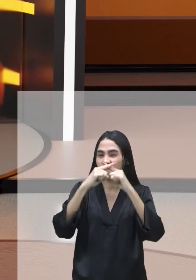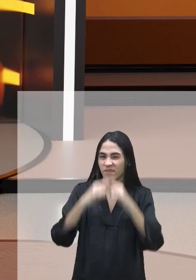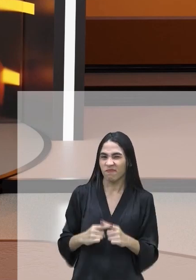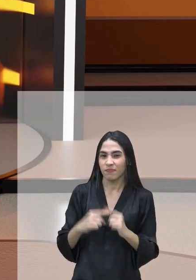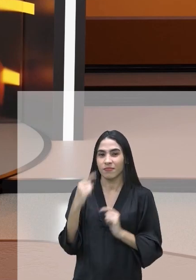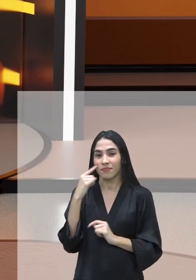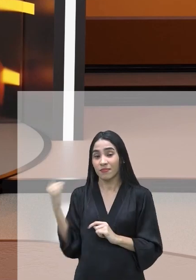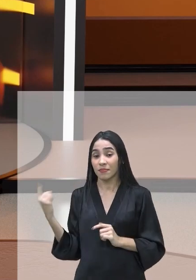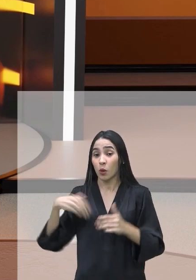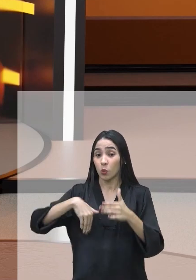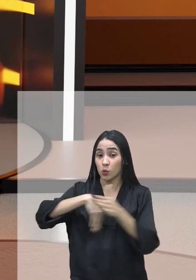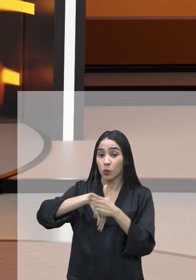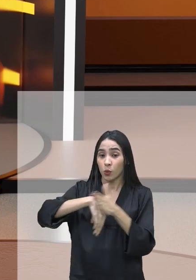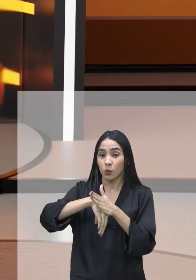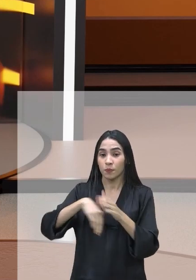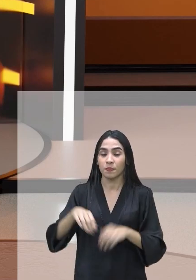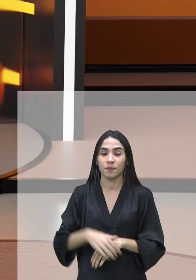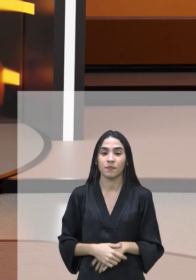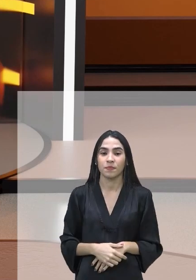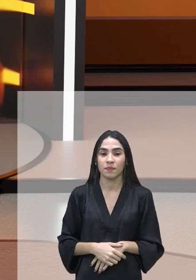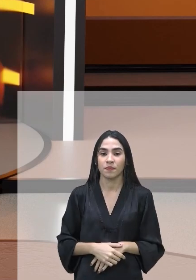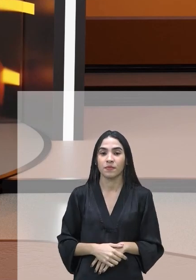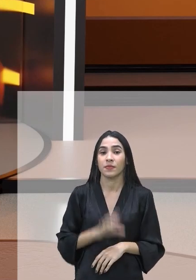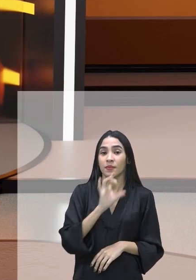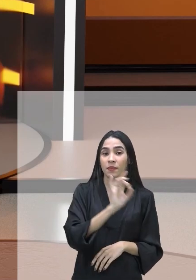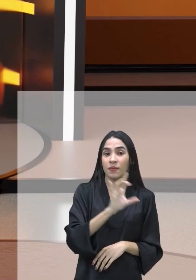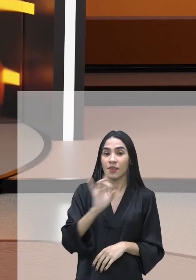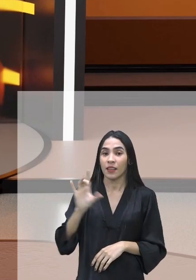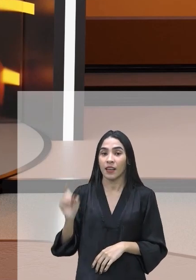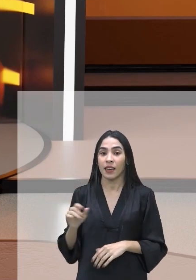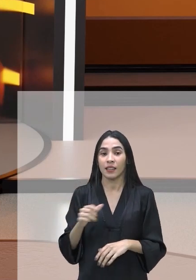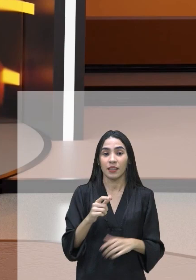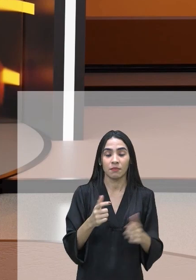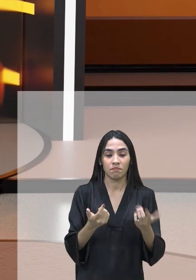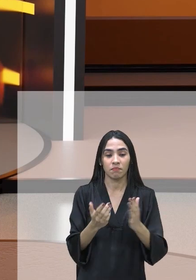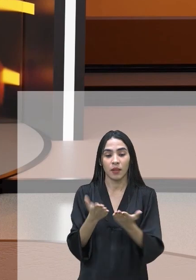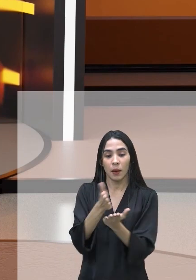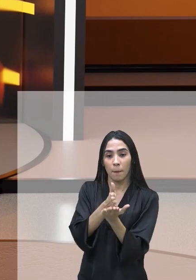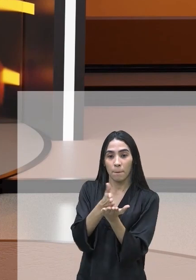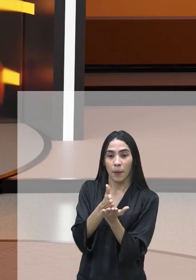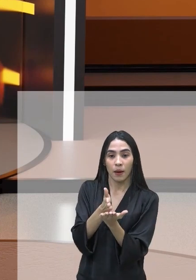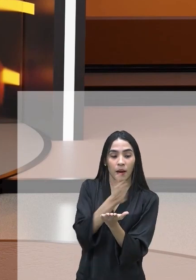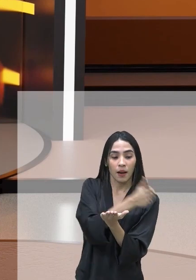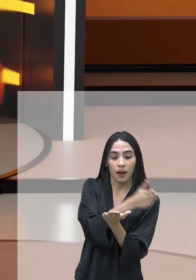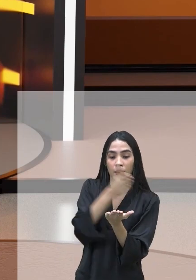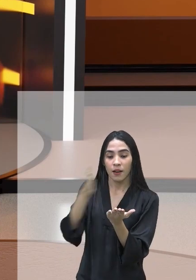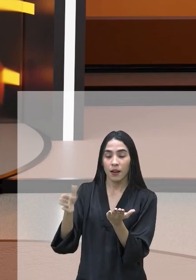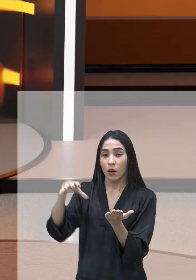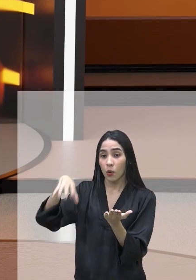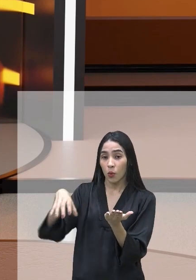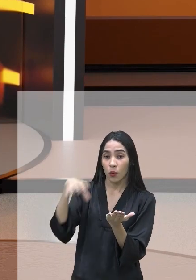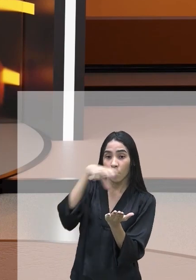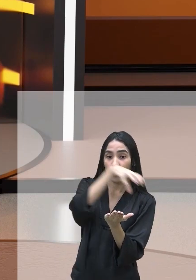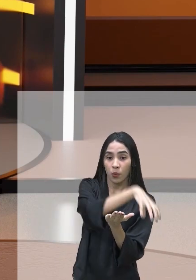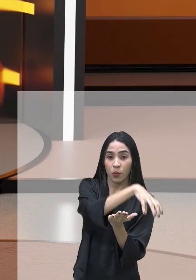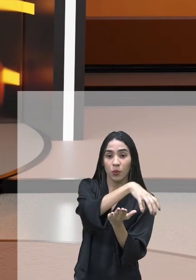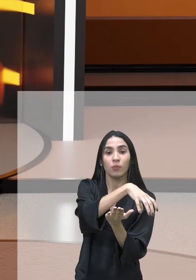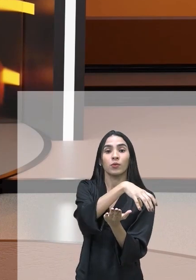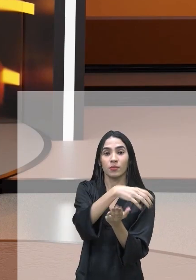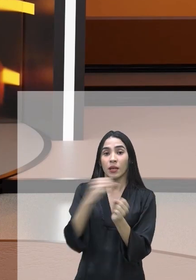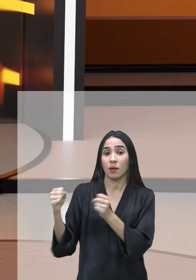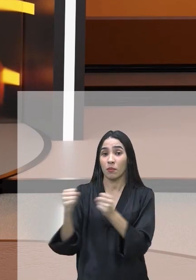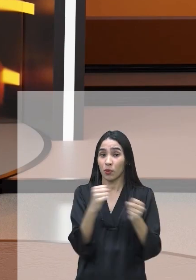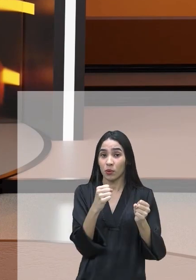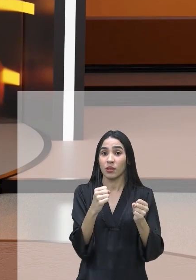disputando um jogo, não é isso? Cada campo configura-se por meio de uma distribuição desigual de